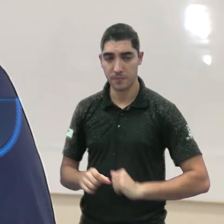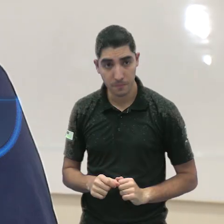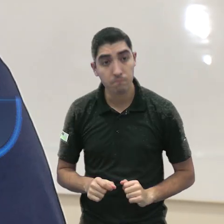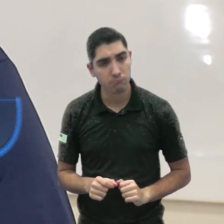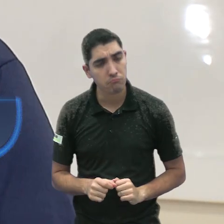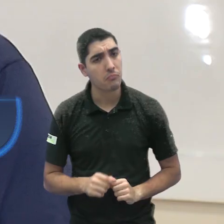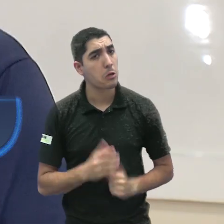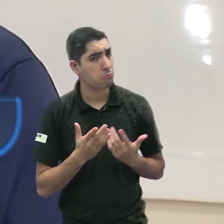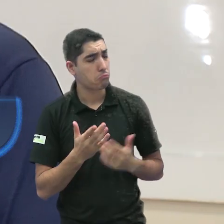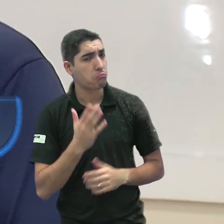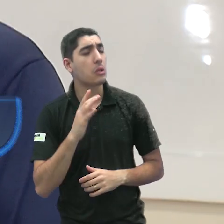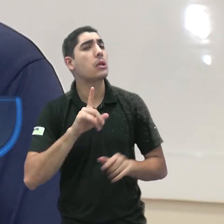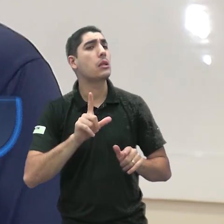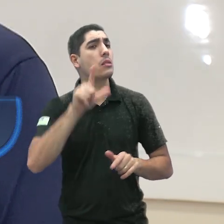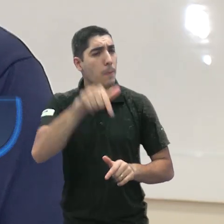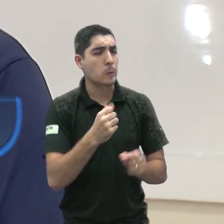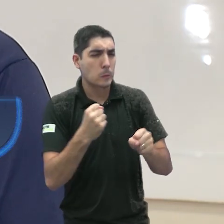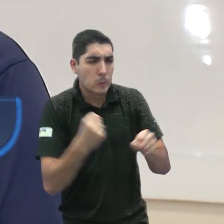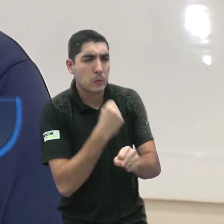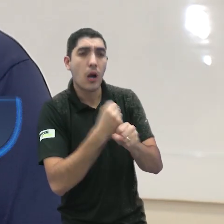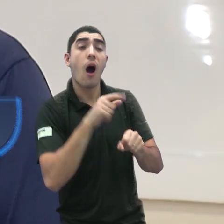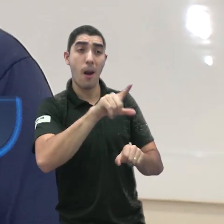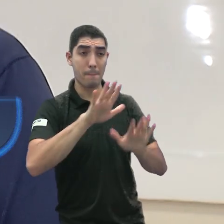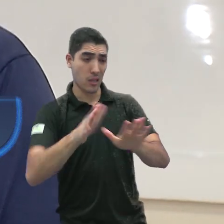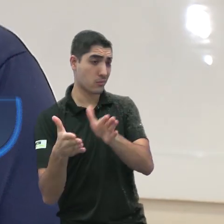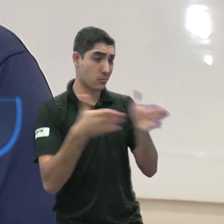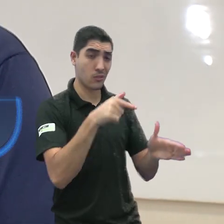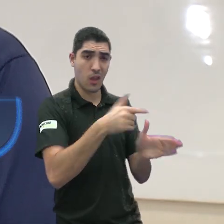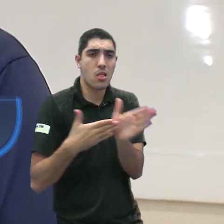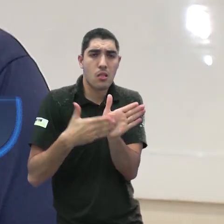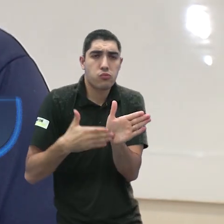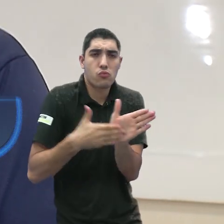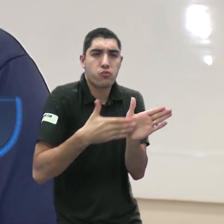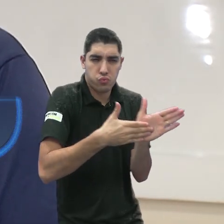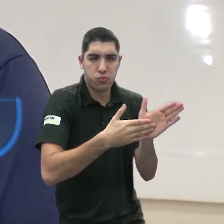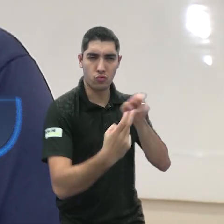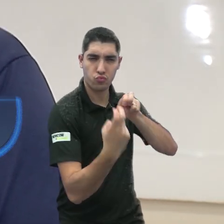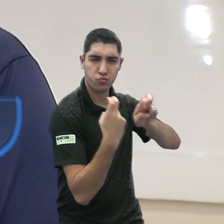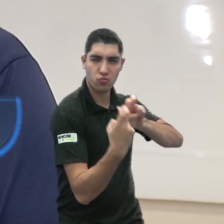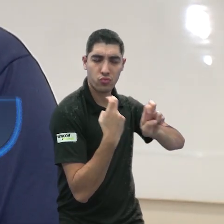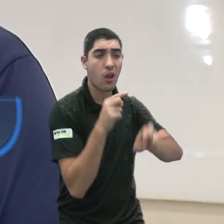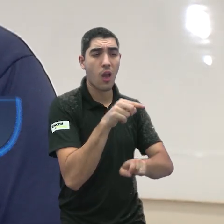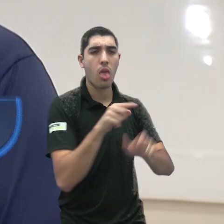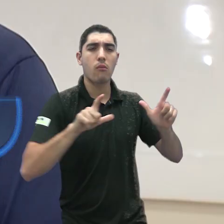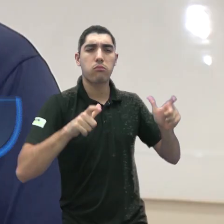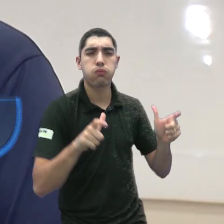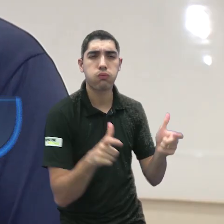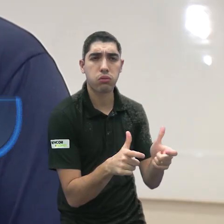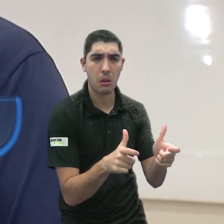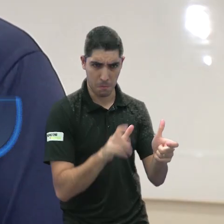disso, o investimento em transporte ferroviário ele diminuiu muito nessa época. Essa estratégia ela foi vantajosa para o